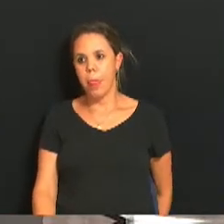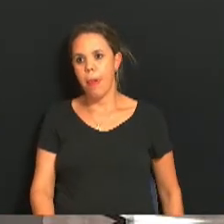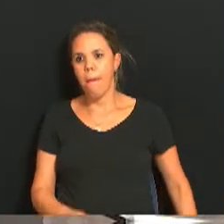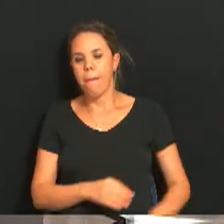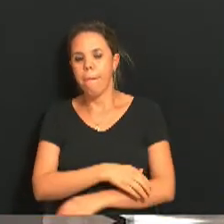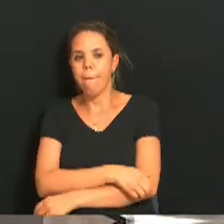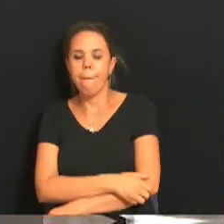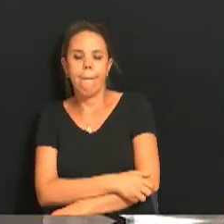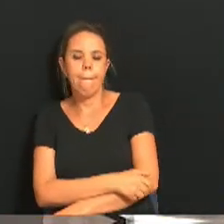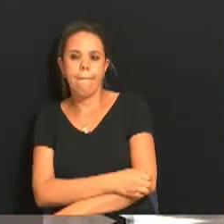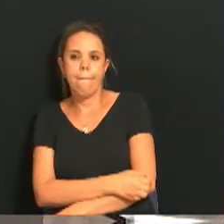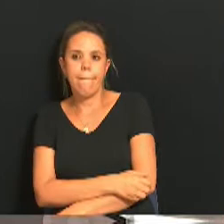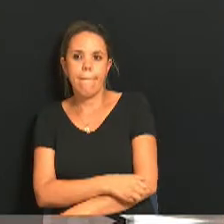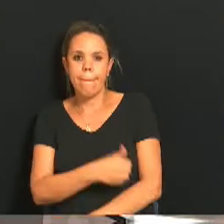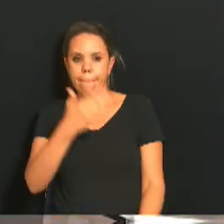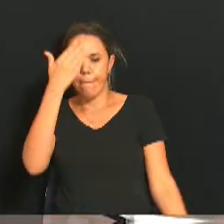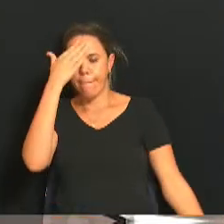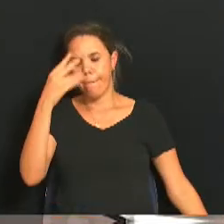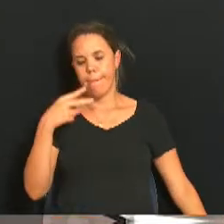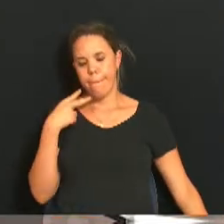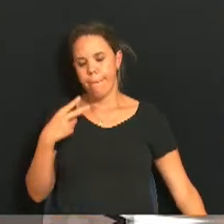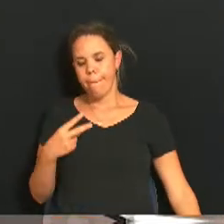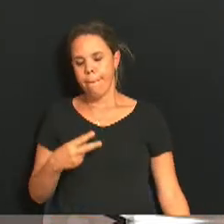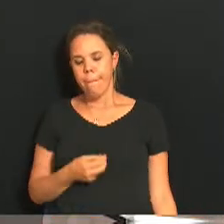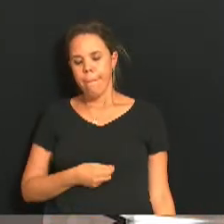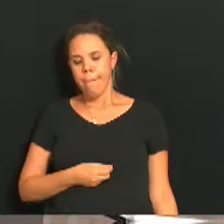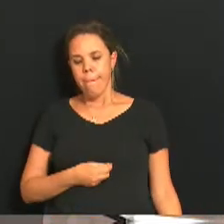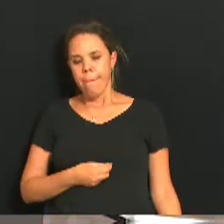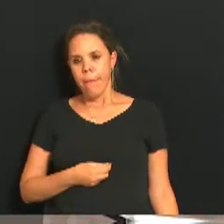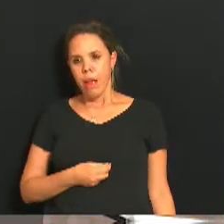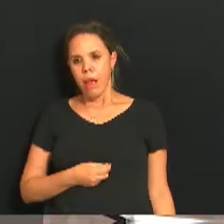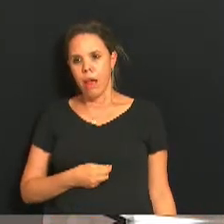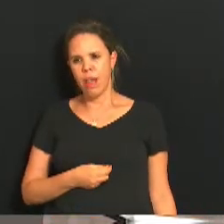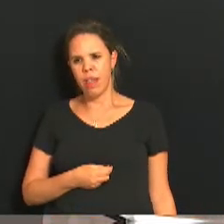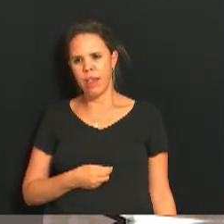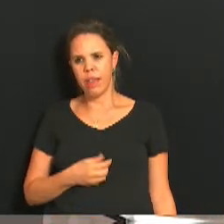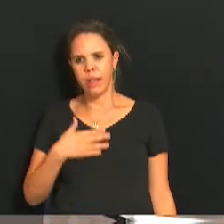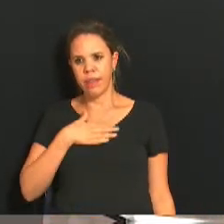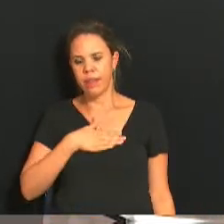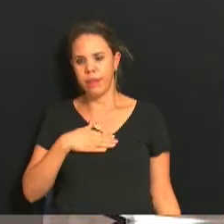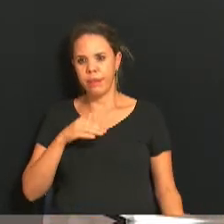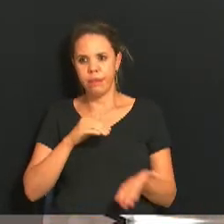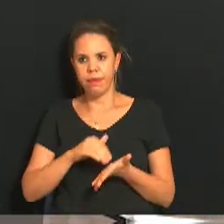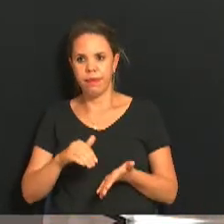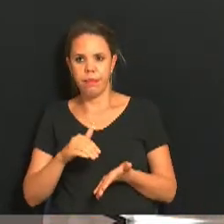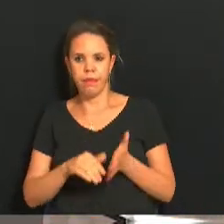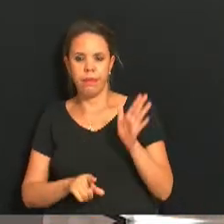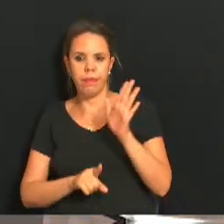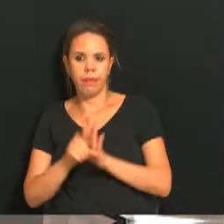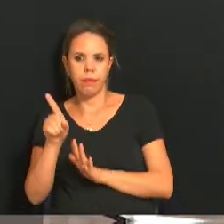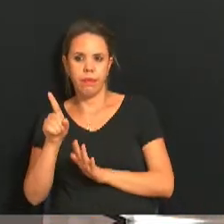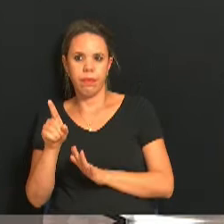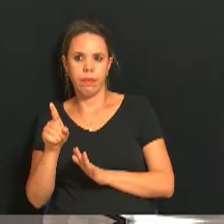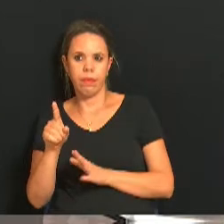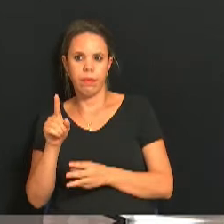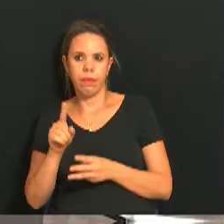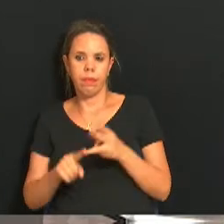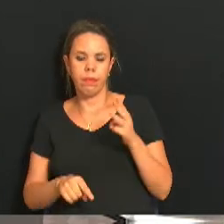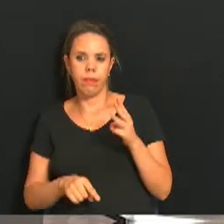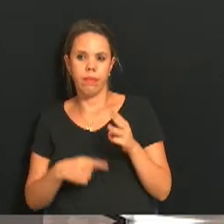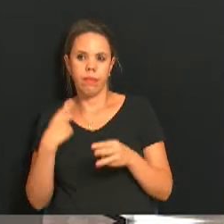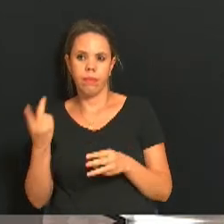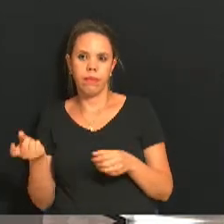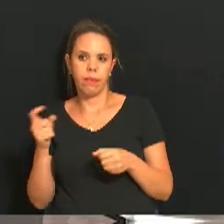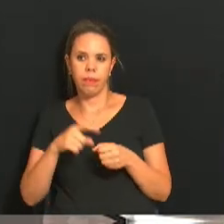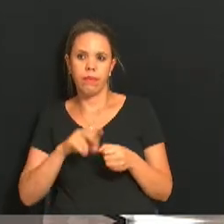o problema de sua vida blog agora eu faço eu gostaria que a secretaria elas vão perguntar para três vereadores depois